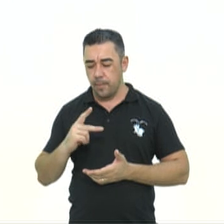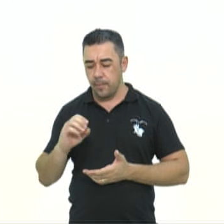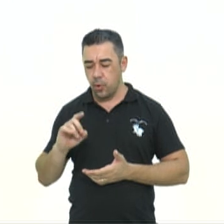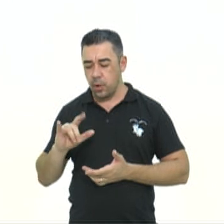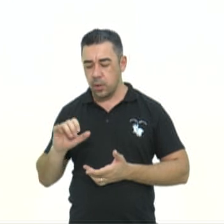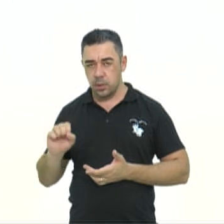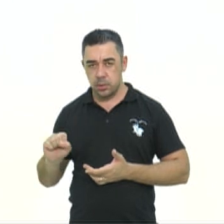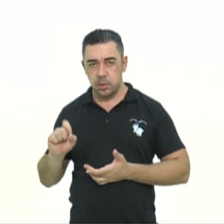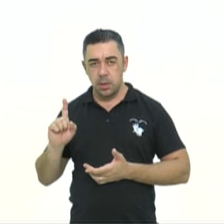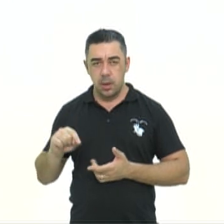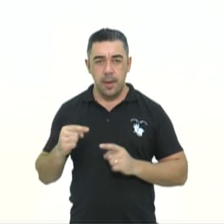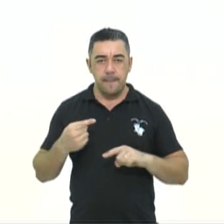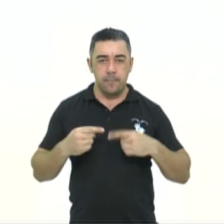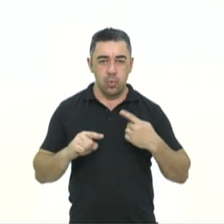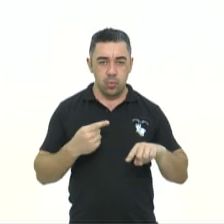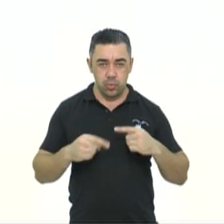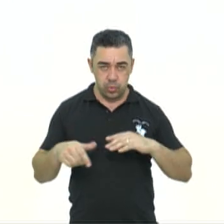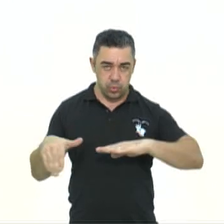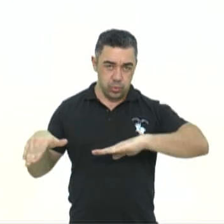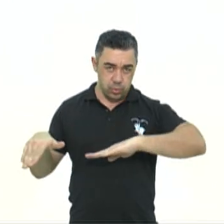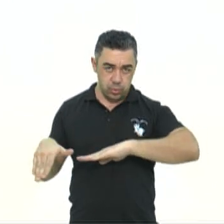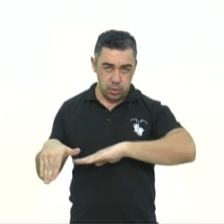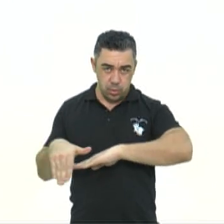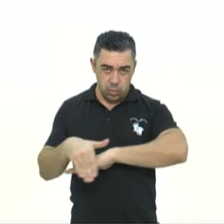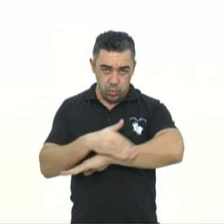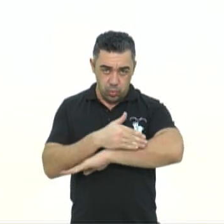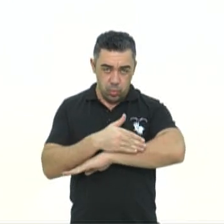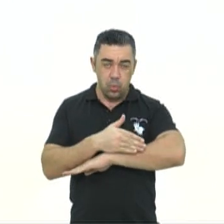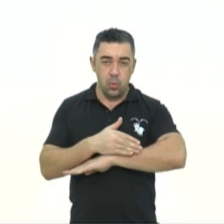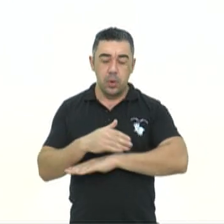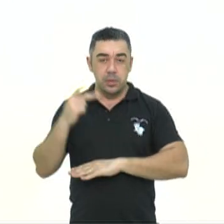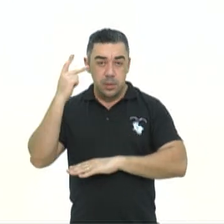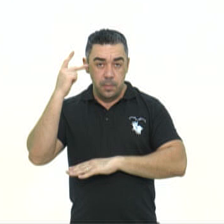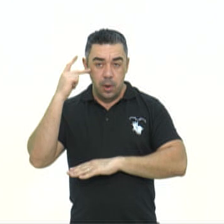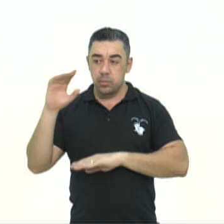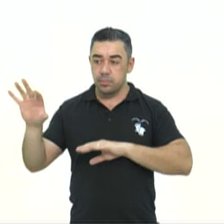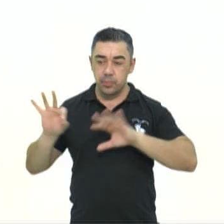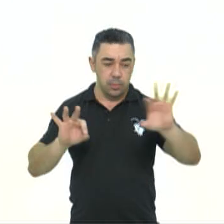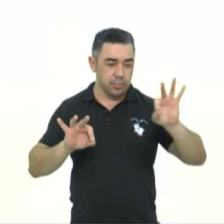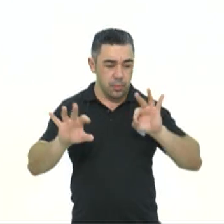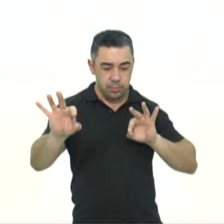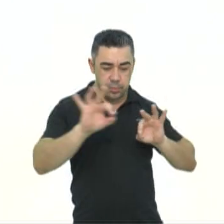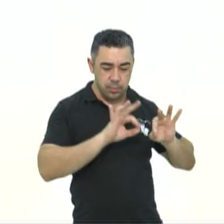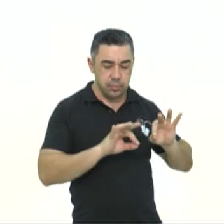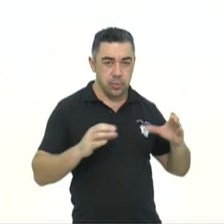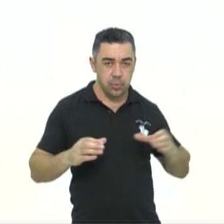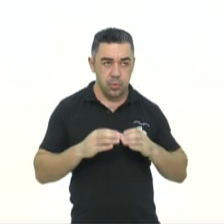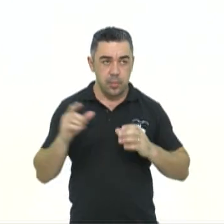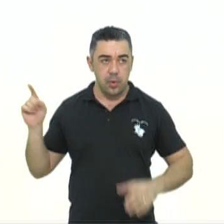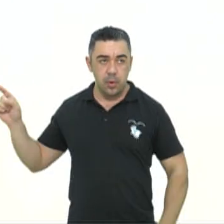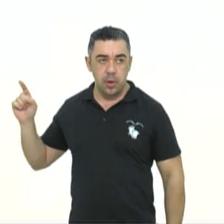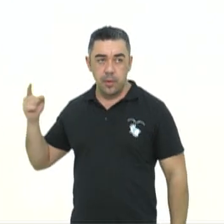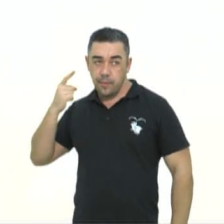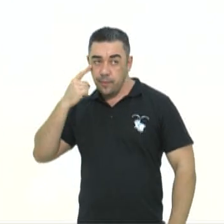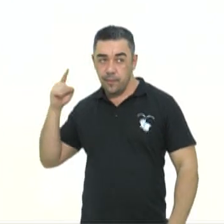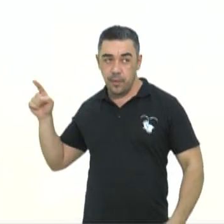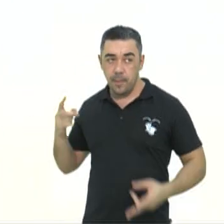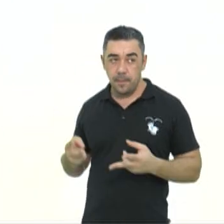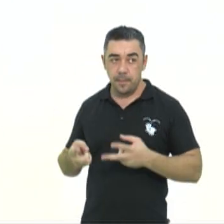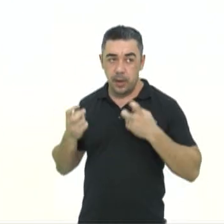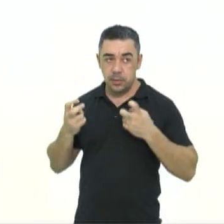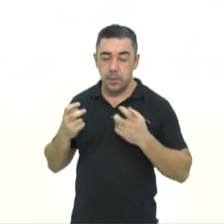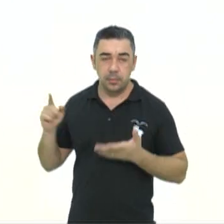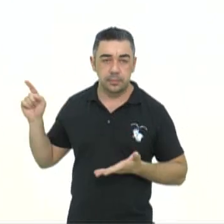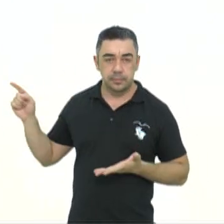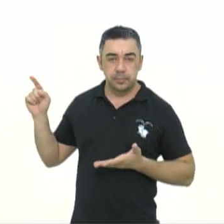da orquestra de músicos músicos das ruas de São Paulo, ok? Nessa imagem aqui nós podemos perceber